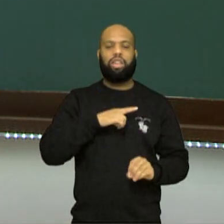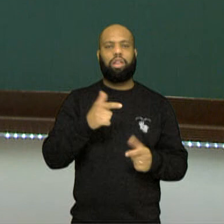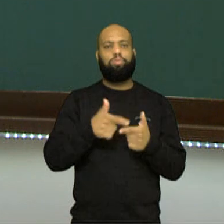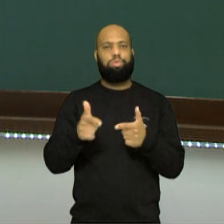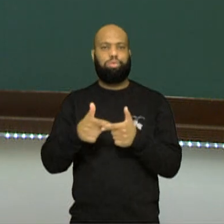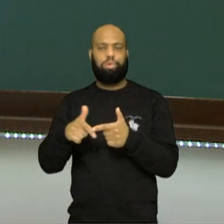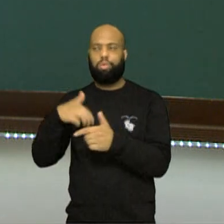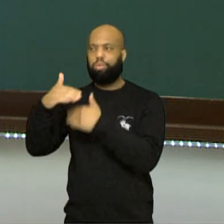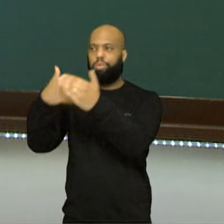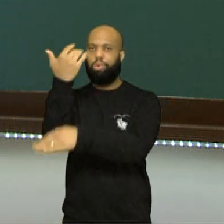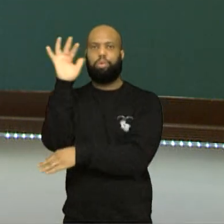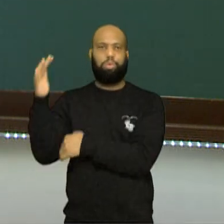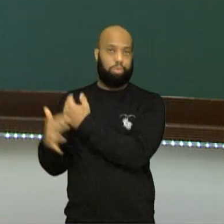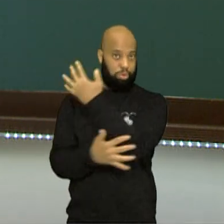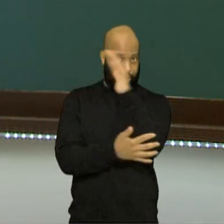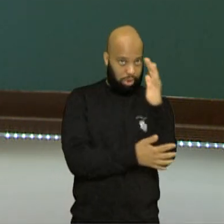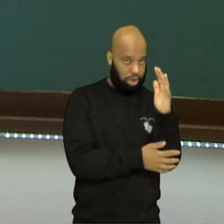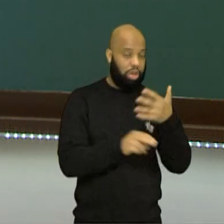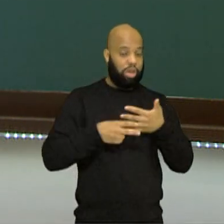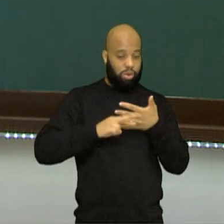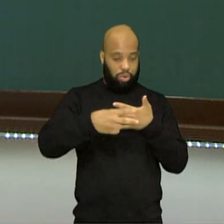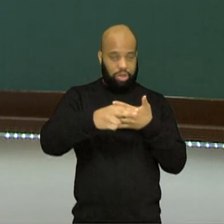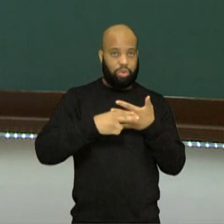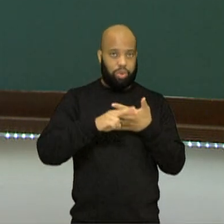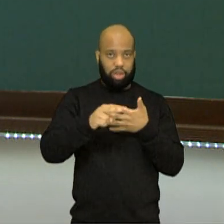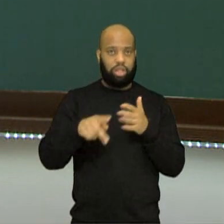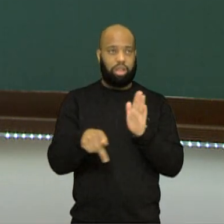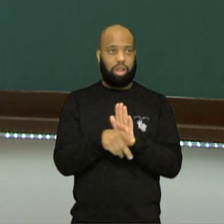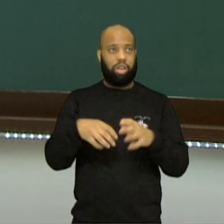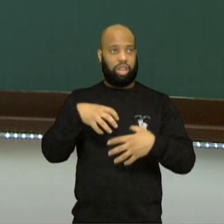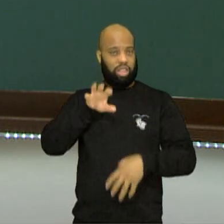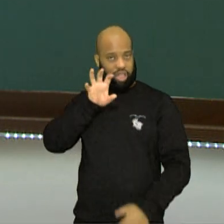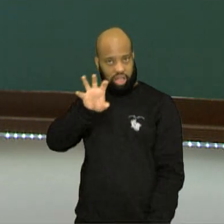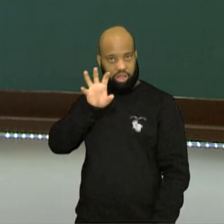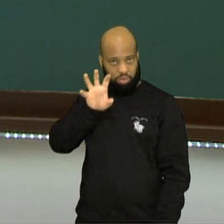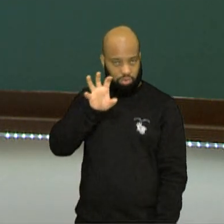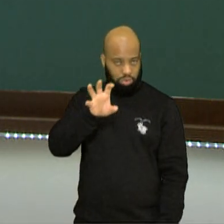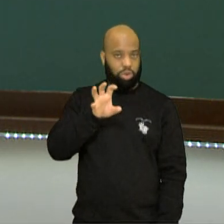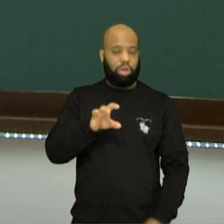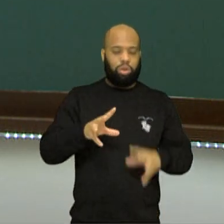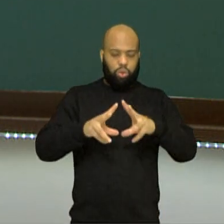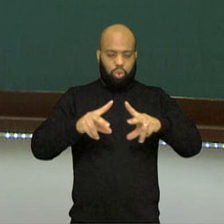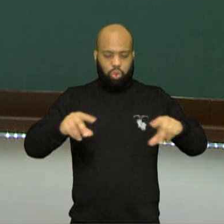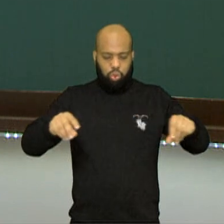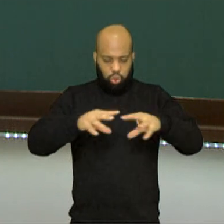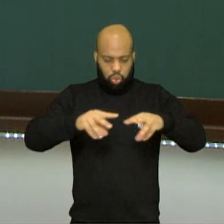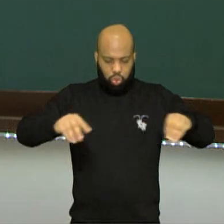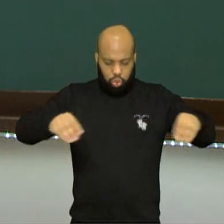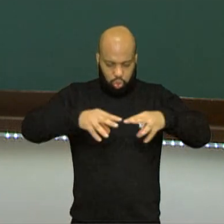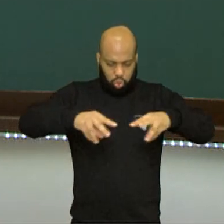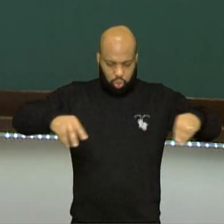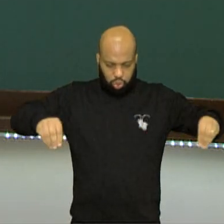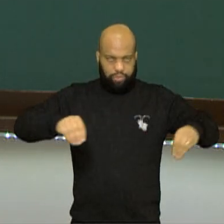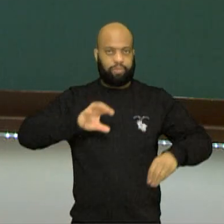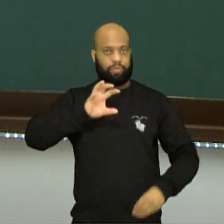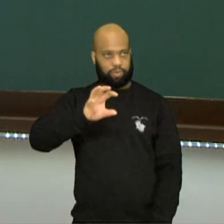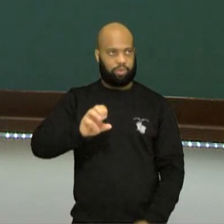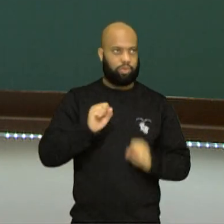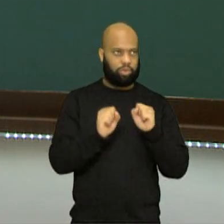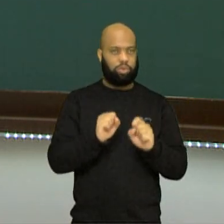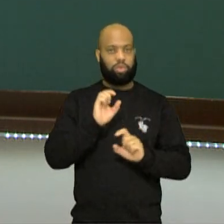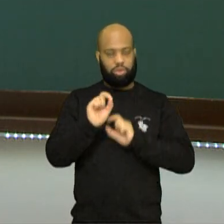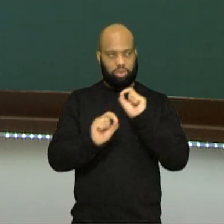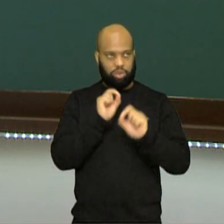das plantas. As consequências, então, da impermeabilização do solo, que pode ser essa